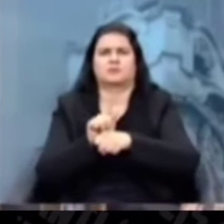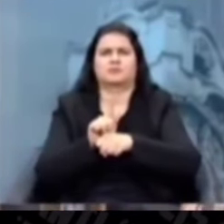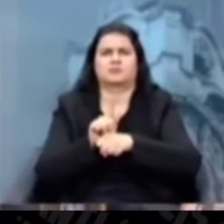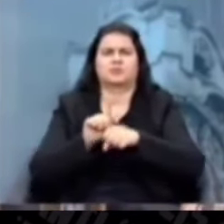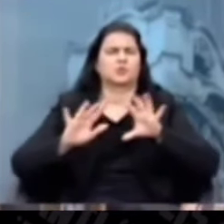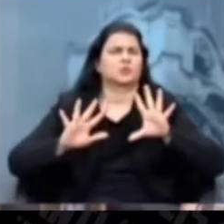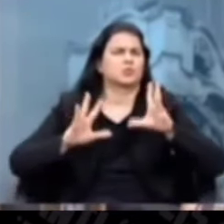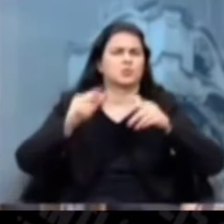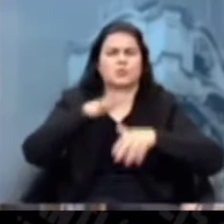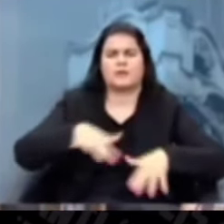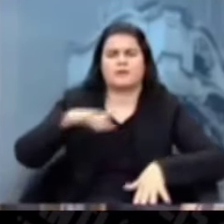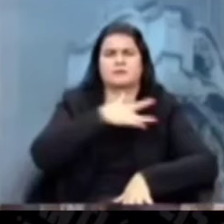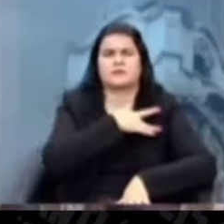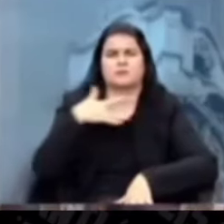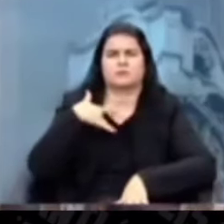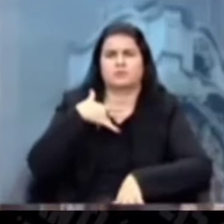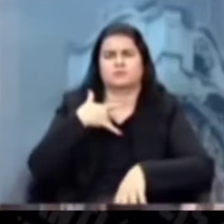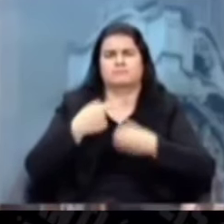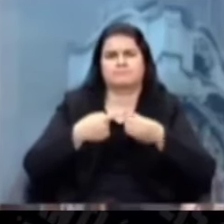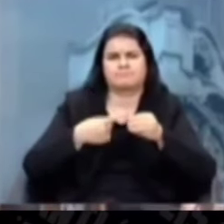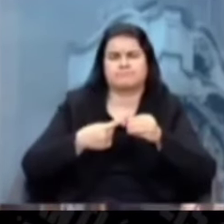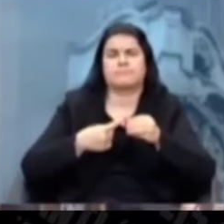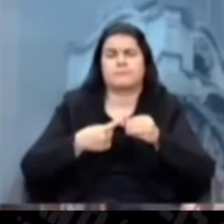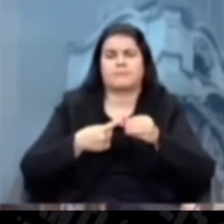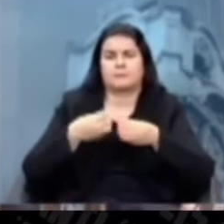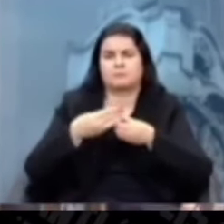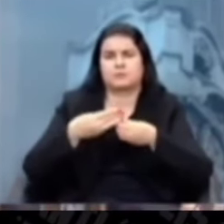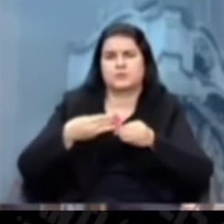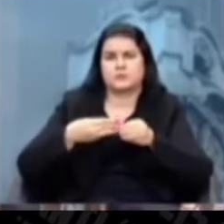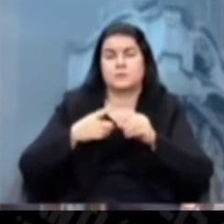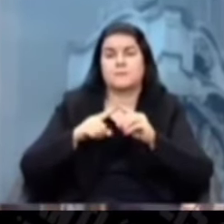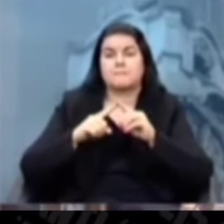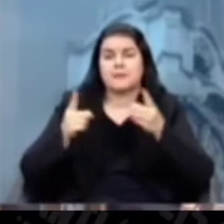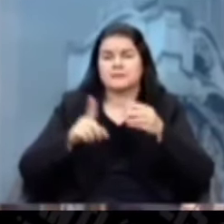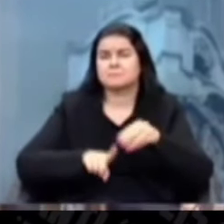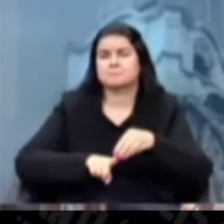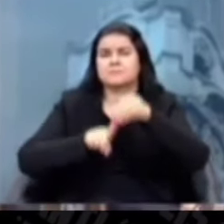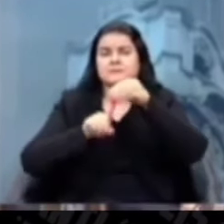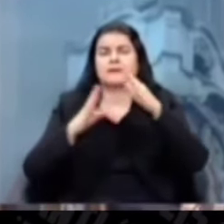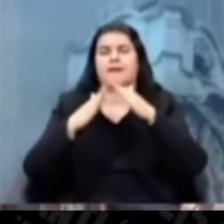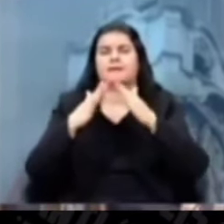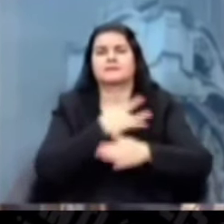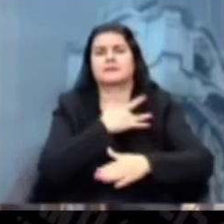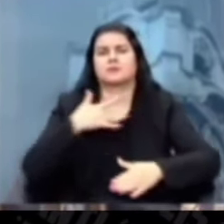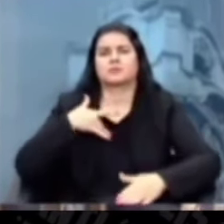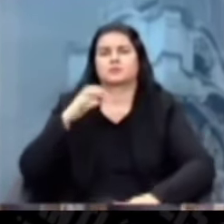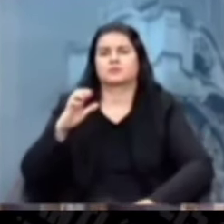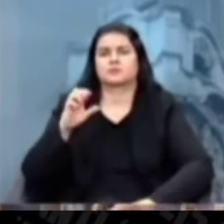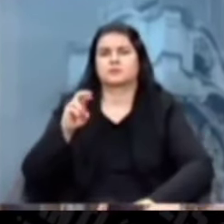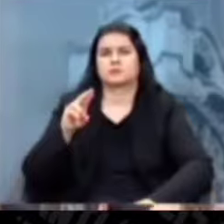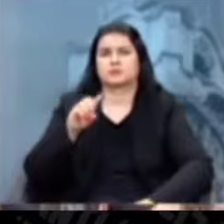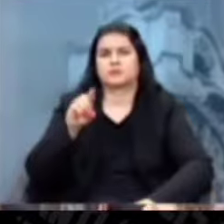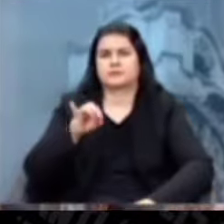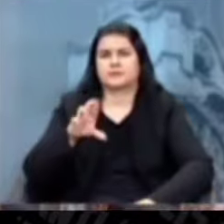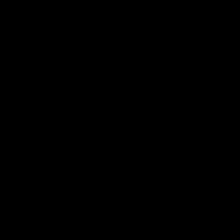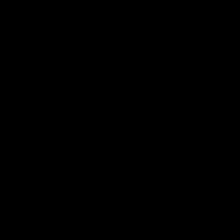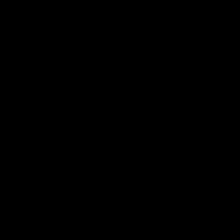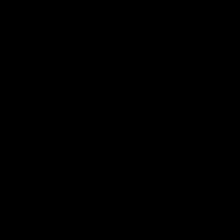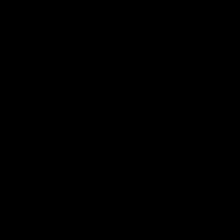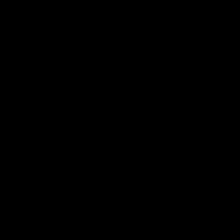nosso município, mas que principalmente o Postão da Cruzeiro tenha um atendimento adequado. Muito obrigado.